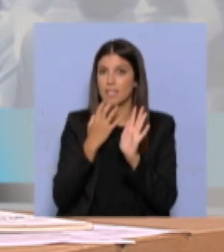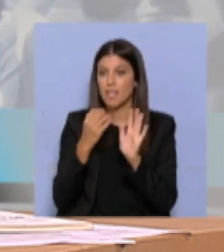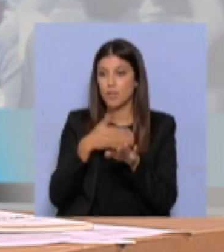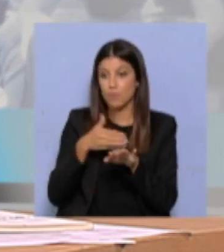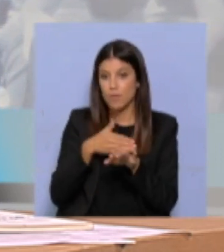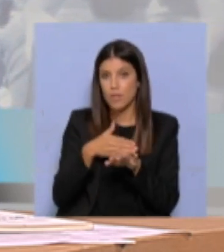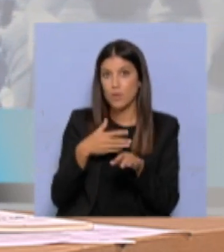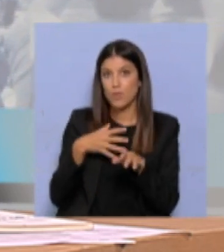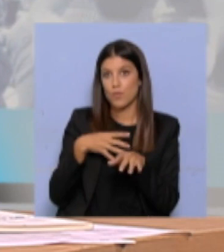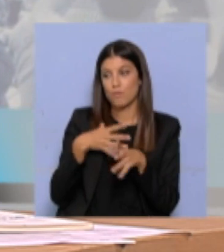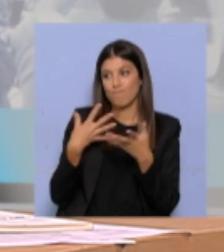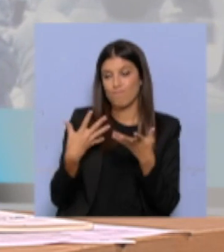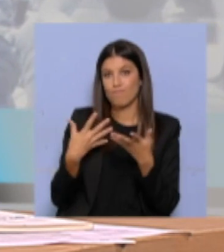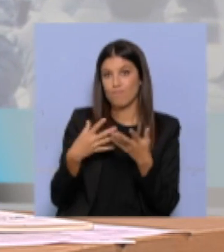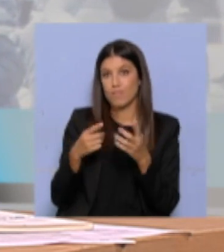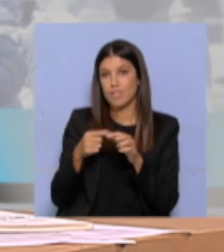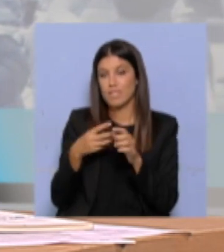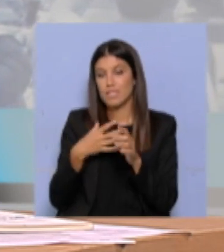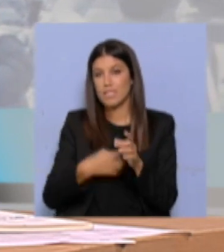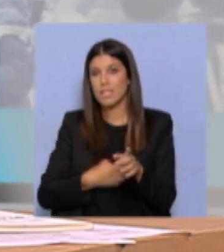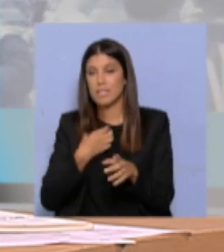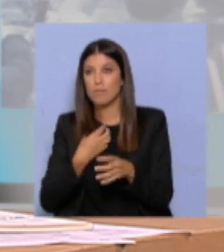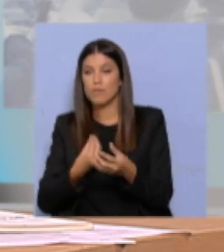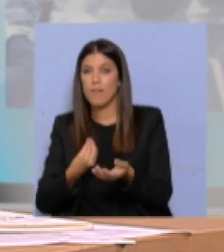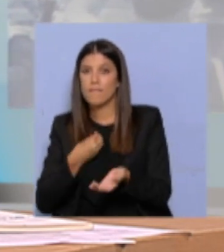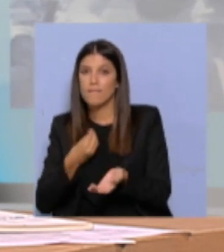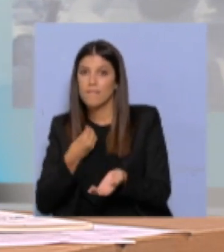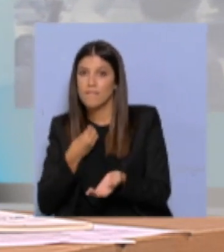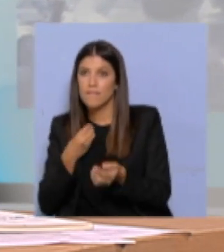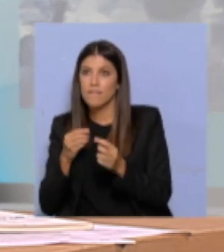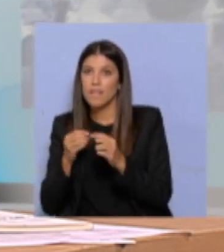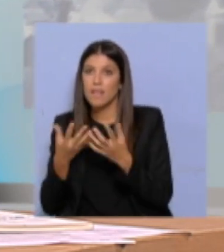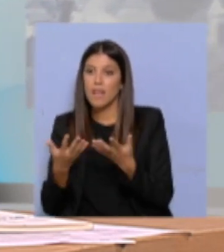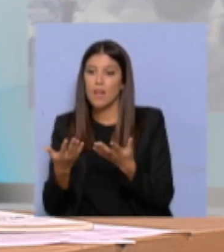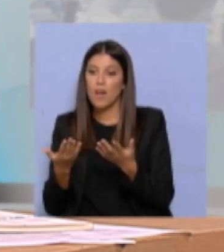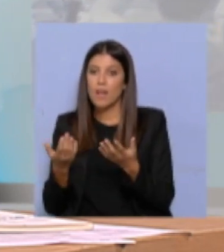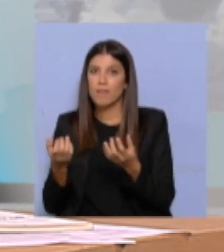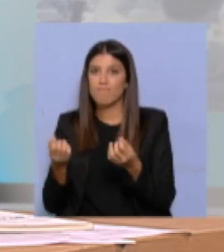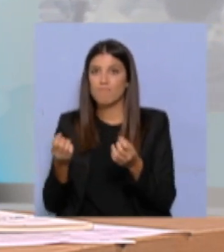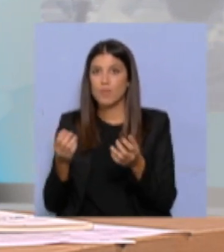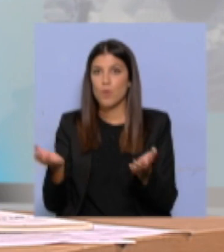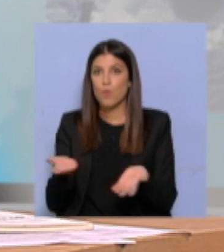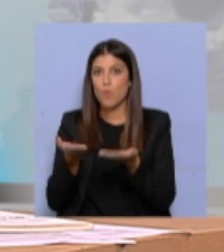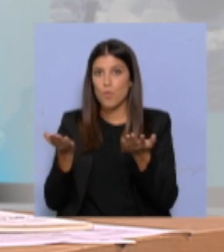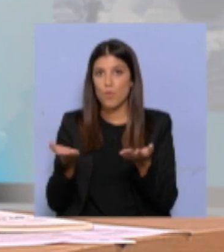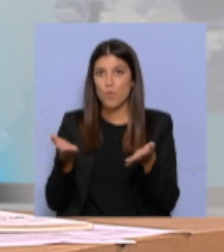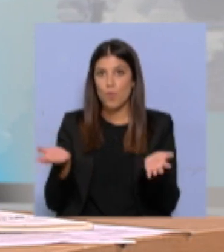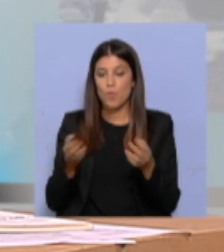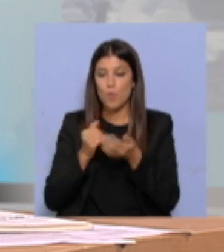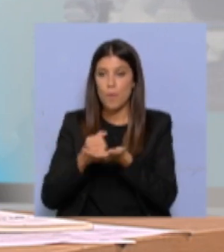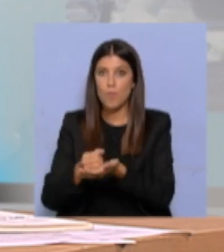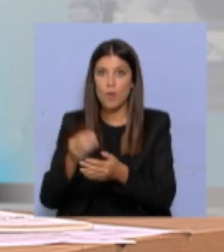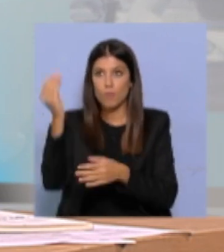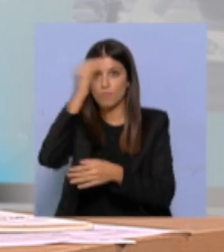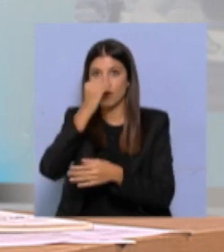ainda mais neste período, tememos que esse papel fique muito comprometido. Aliás, no âmbito do Ministério da